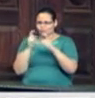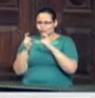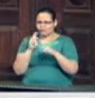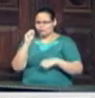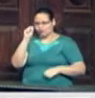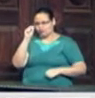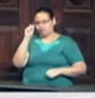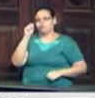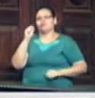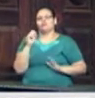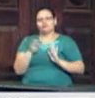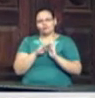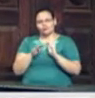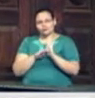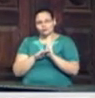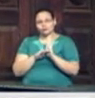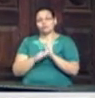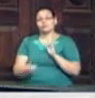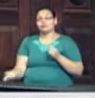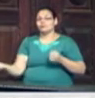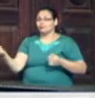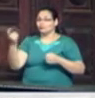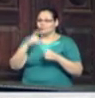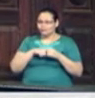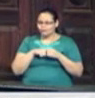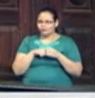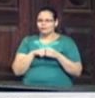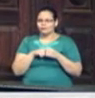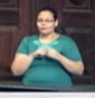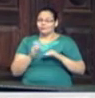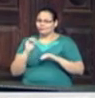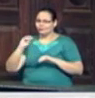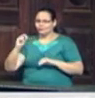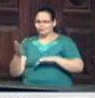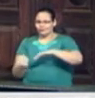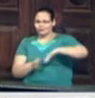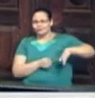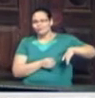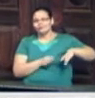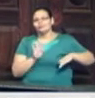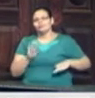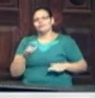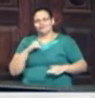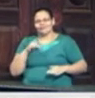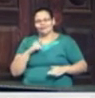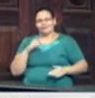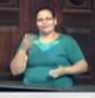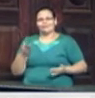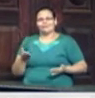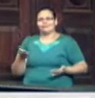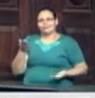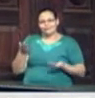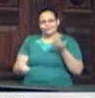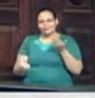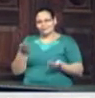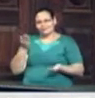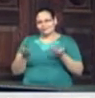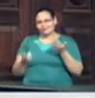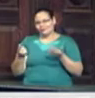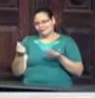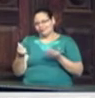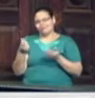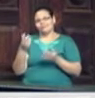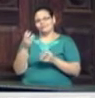8 matérias foram devolvidas ou rejeitadas, trata do médio prazo, do equilíbrio das contas do governo do